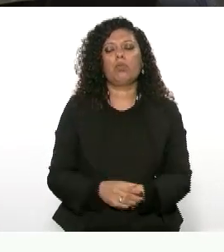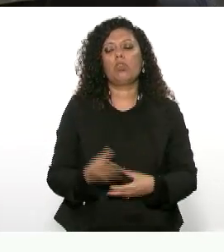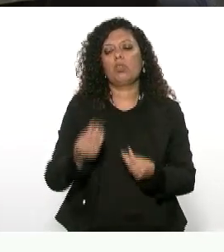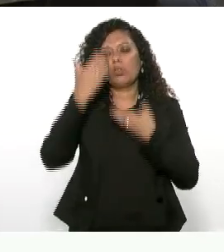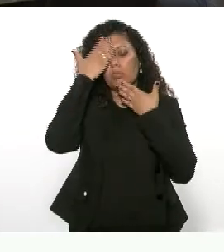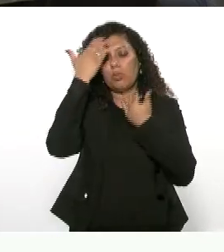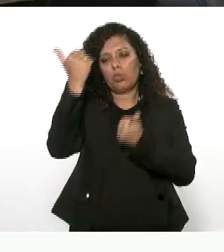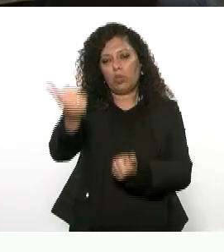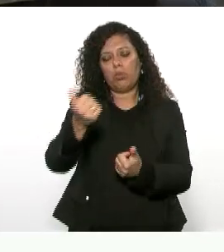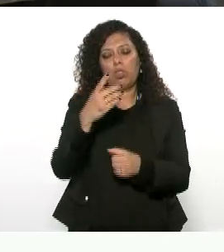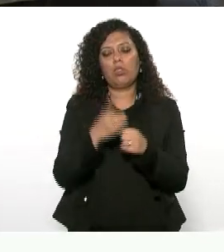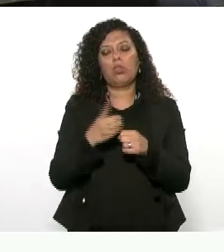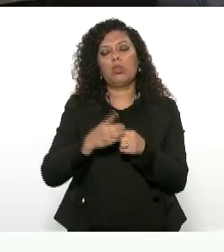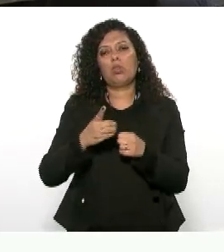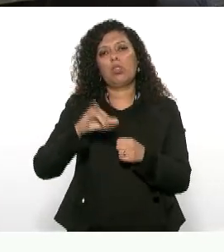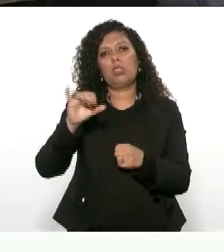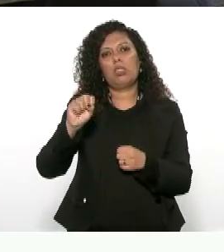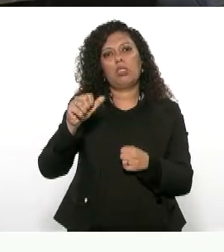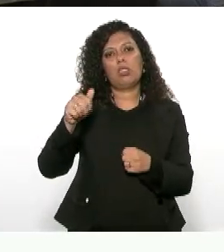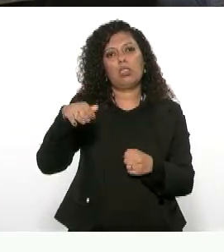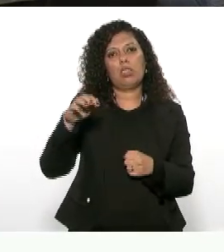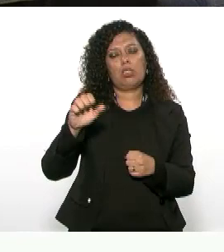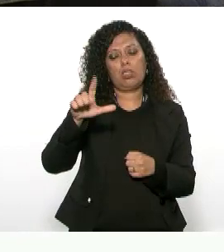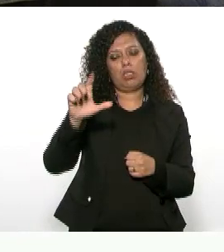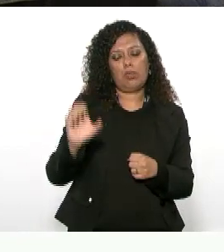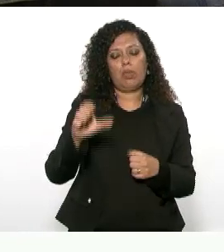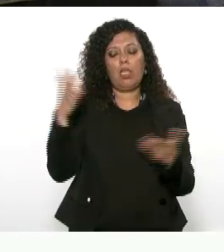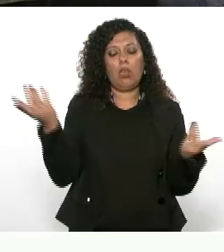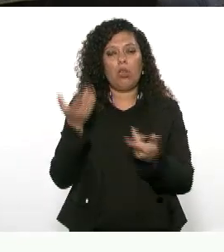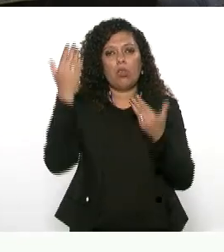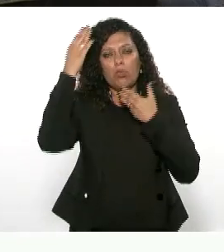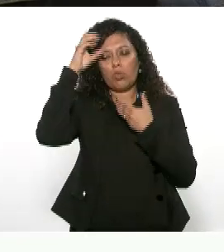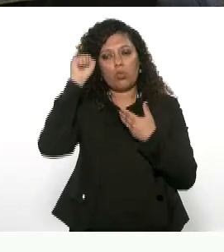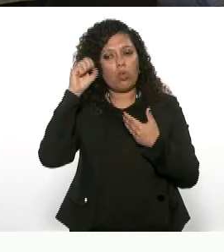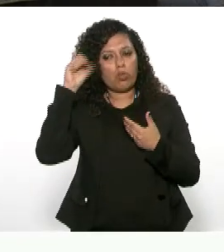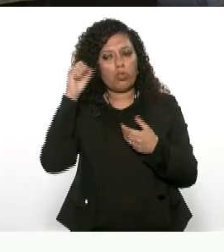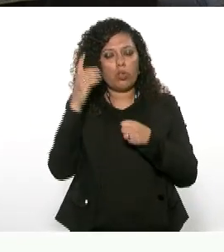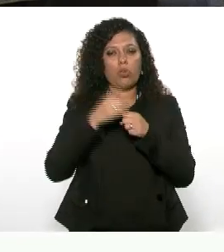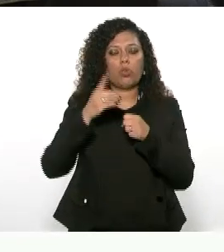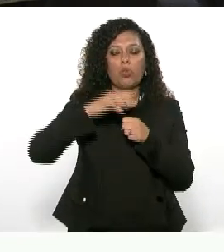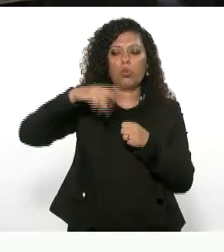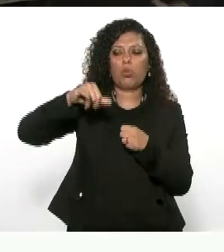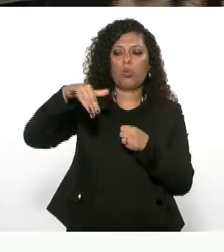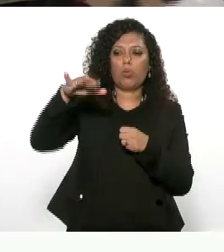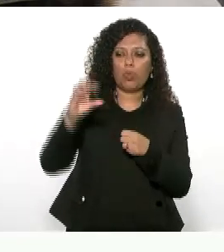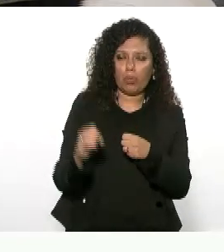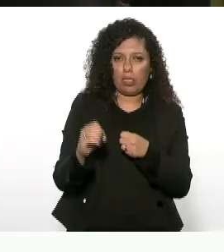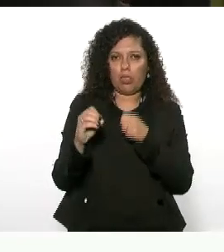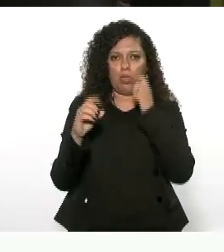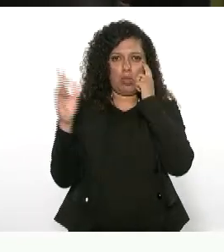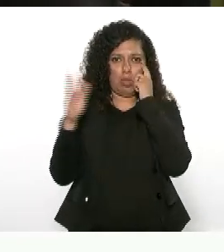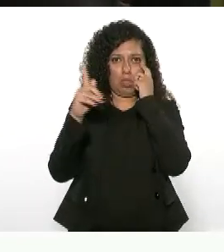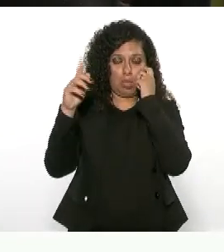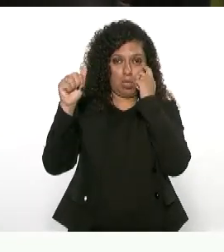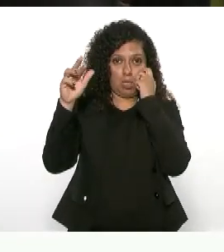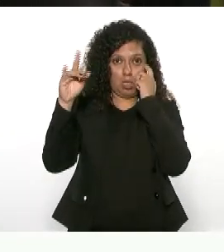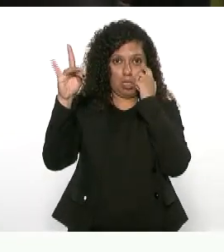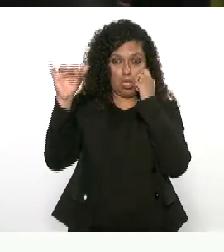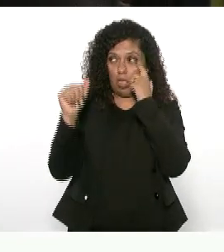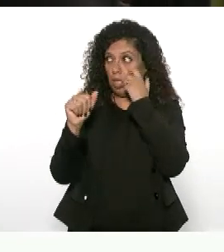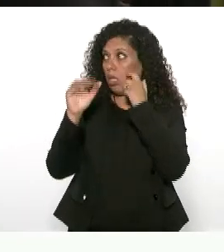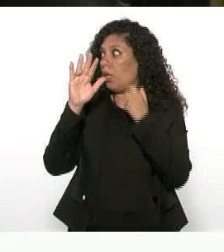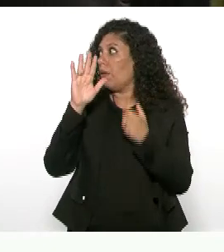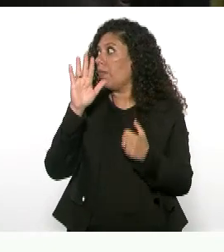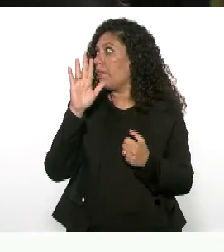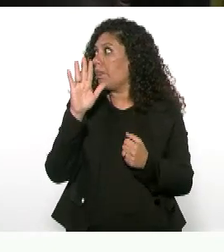Muitíssimo obrigada, doutora Isabelle. Então, vamos ouvir agora doutor Márcio Garcia, e eu não posso ver Márcio